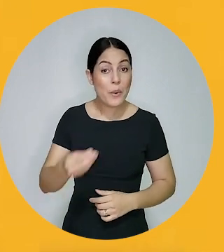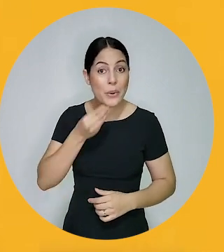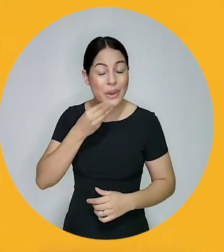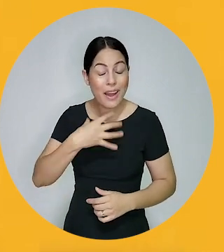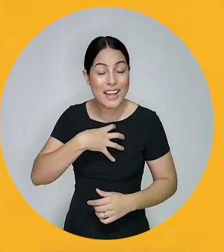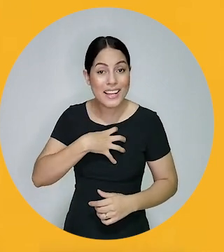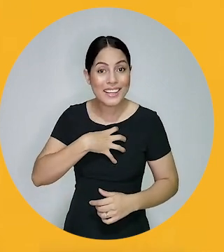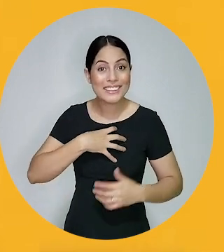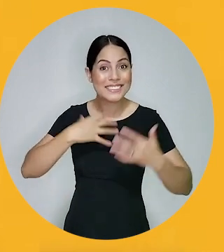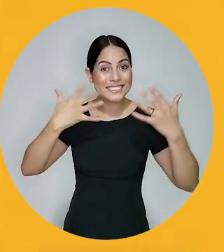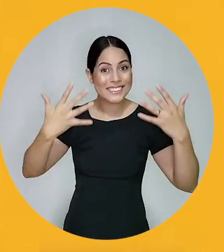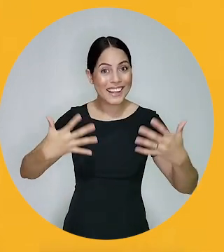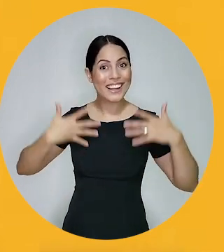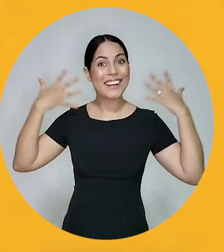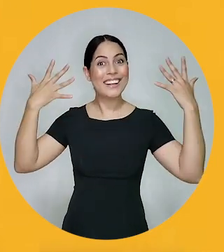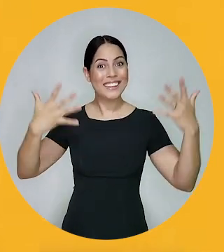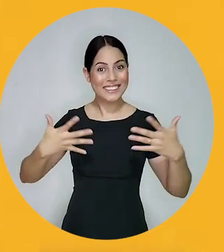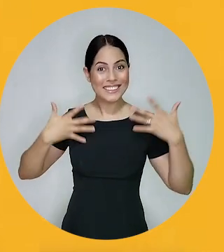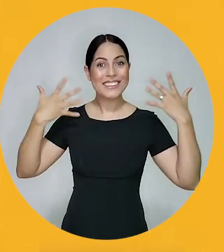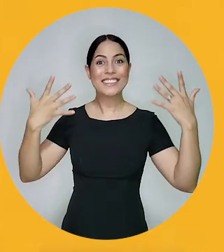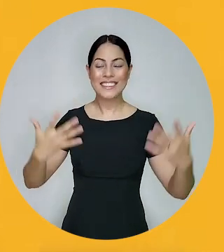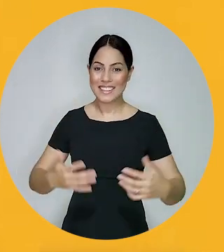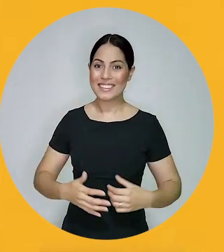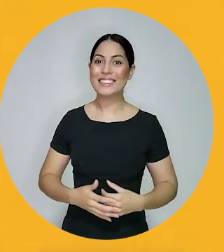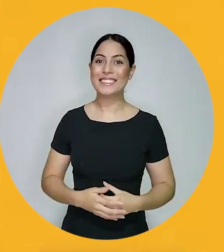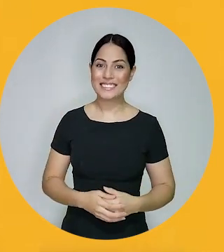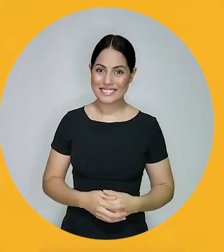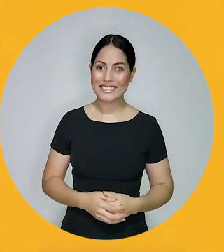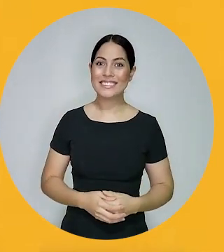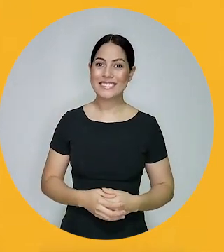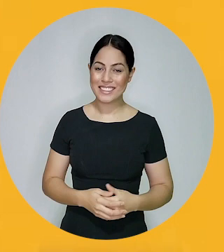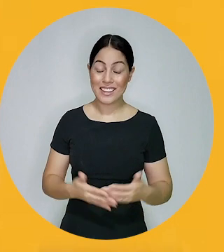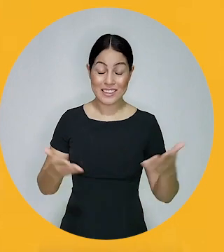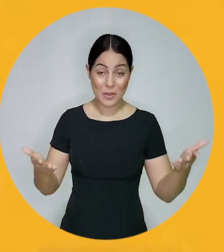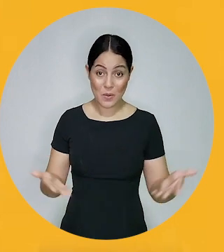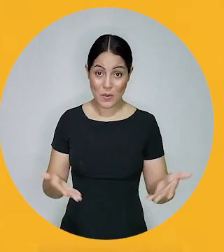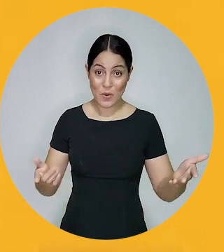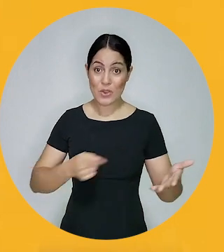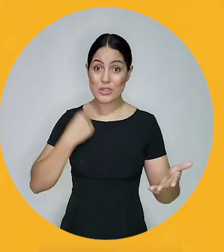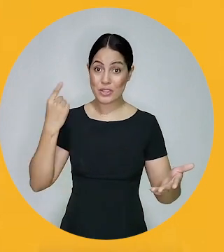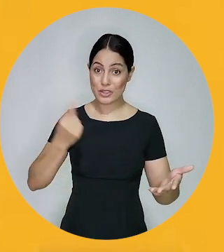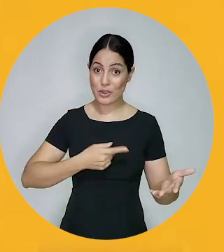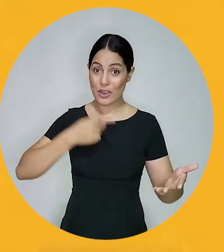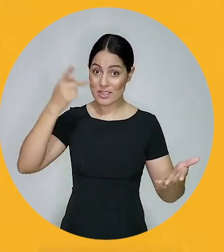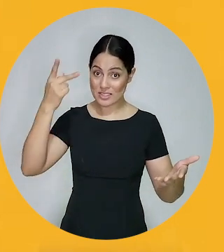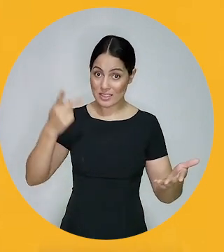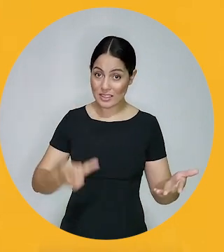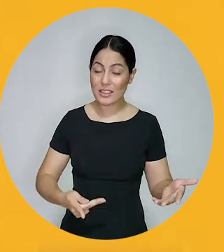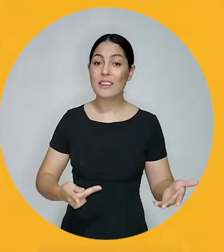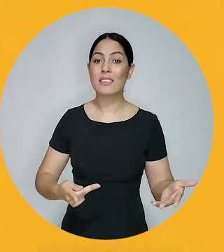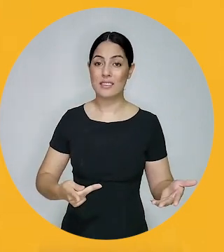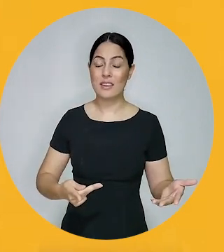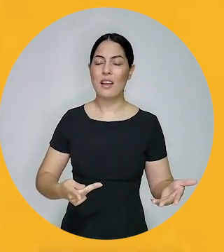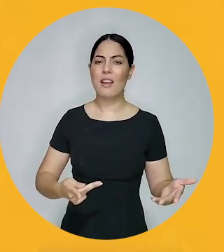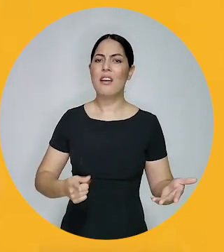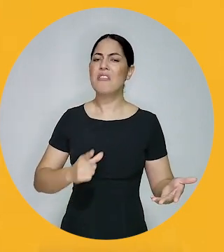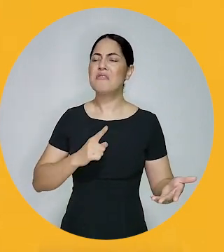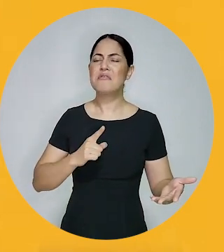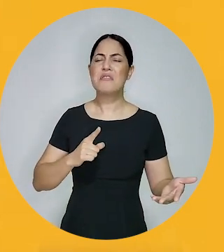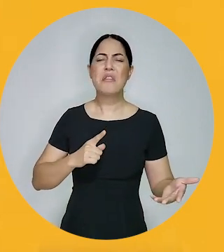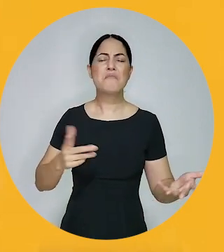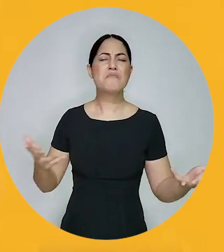mim, é uma alegria e uma oportunidade participar desse evento. Eu acho que o Conselho Nacional do Ministério Público e a Escola Superior do Ministério